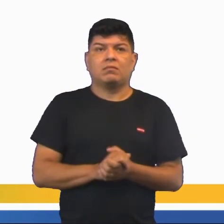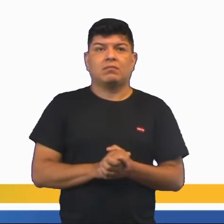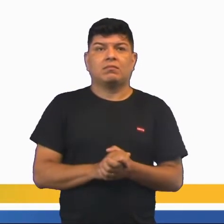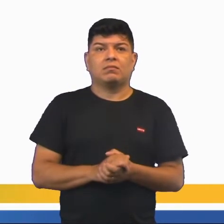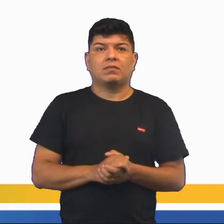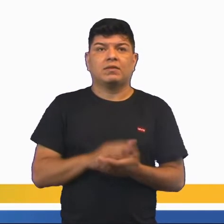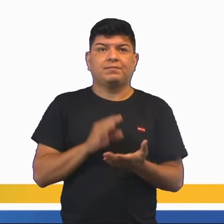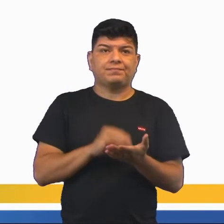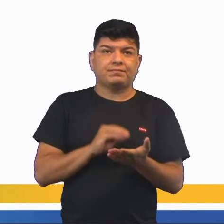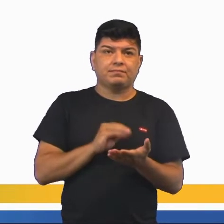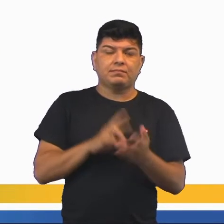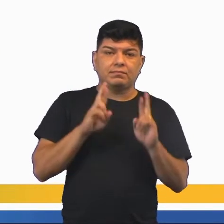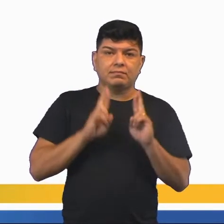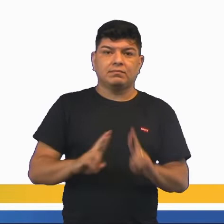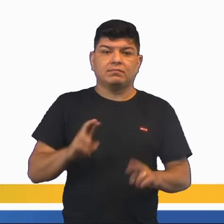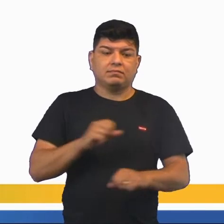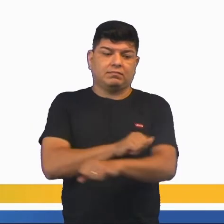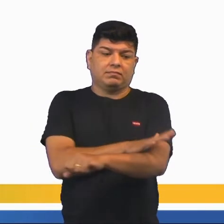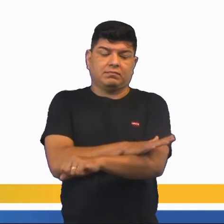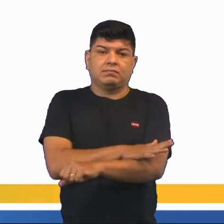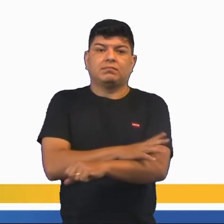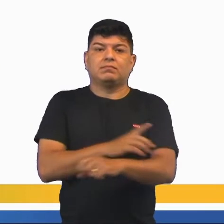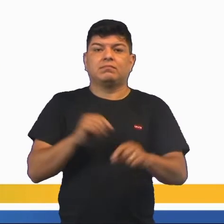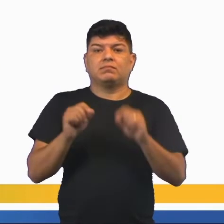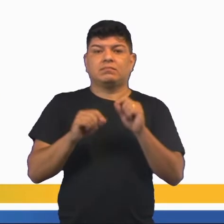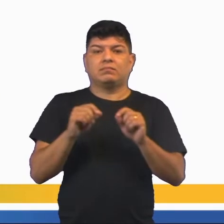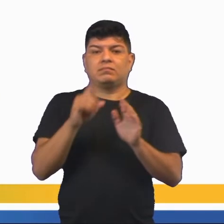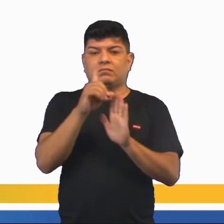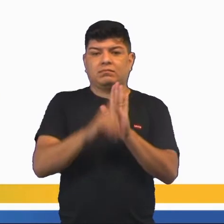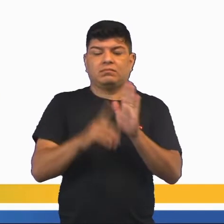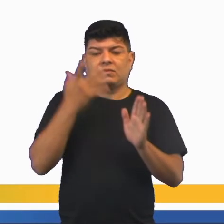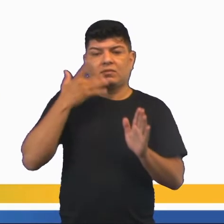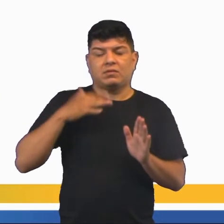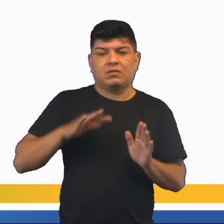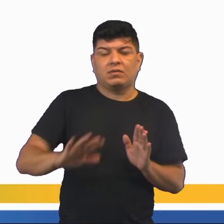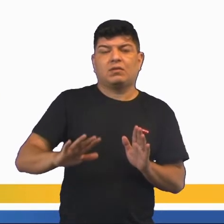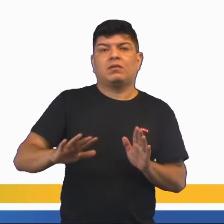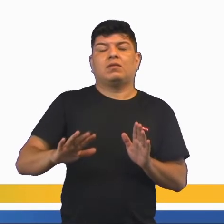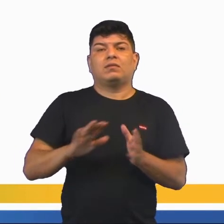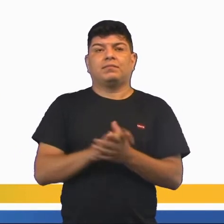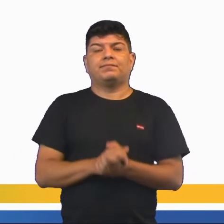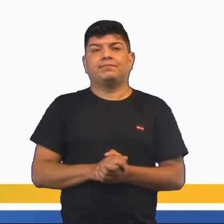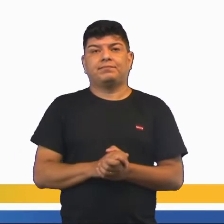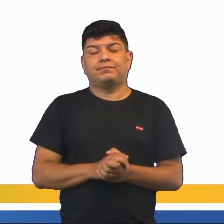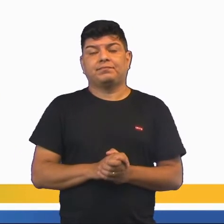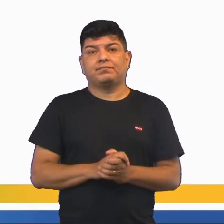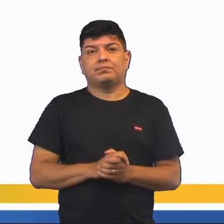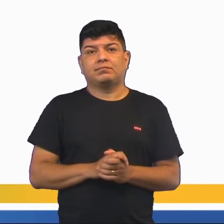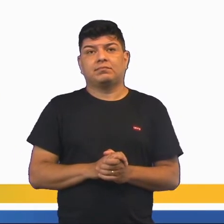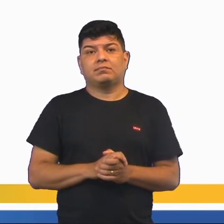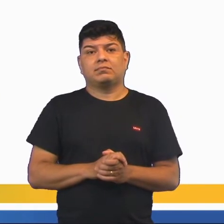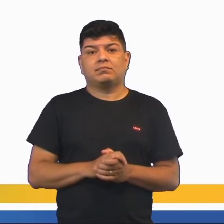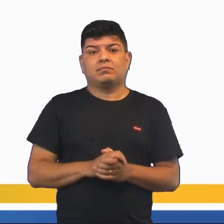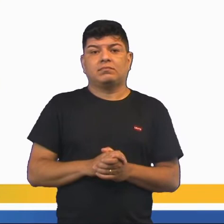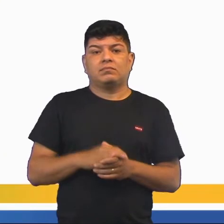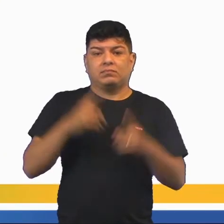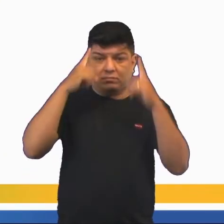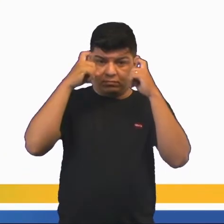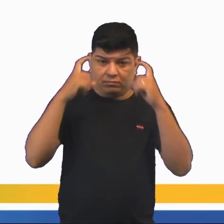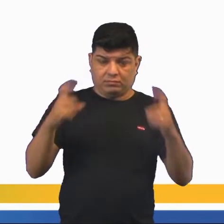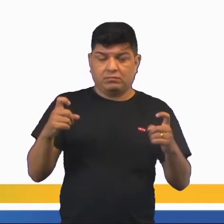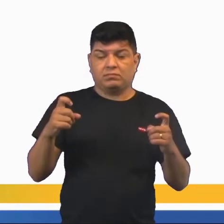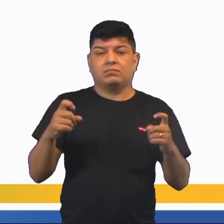mencionamos intolerância religiosa, racismo, violação dos direitos da criança, nós mencionamos violência doméstica